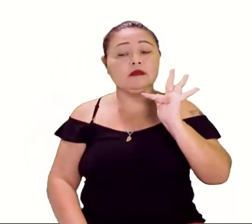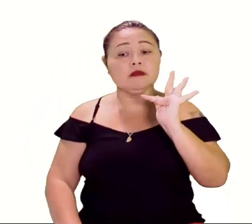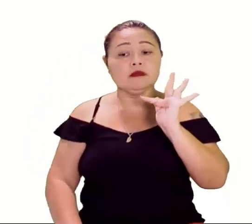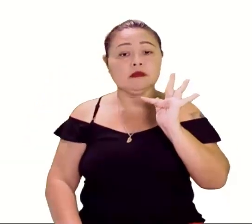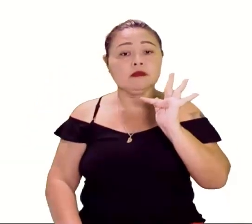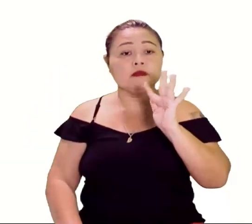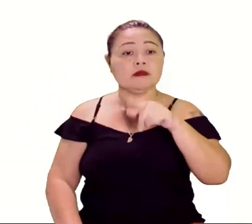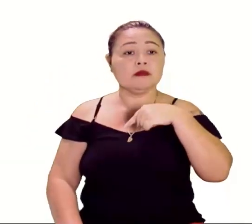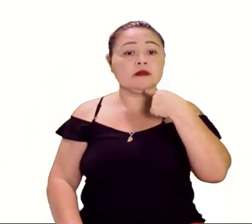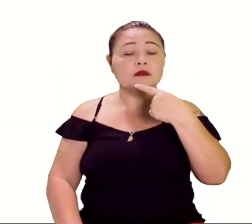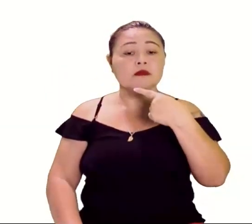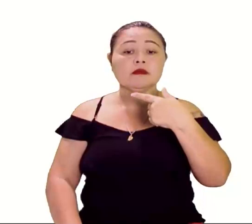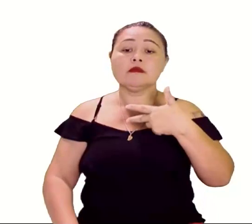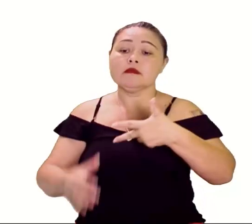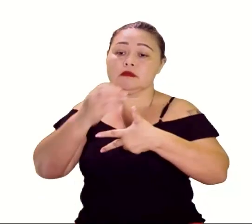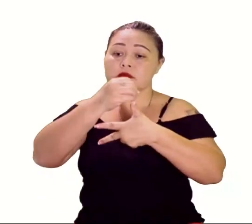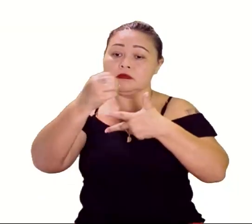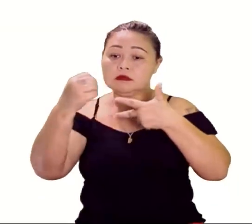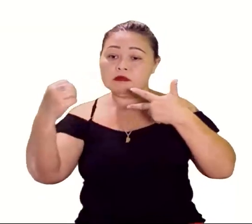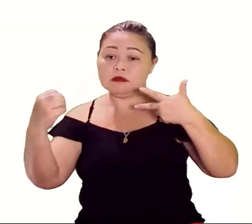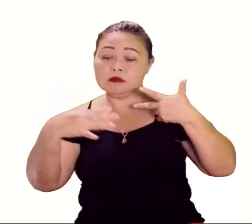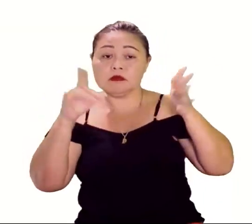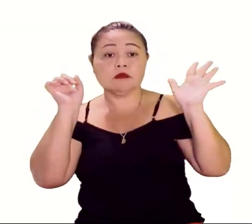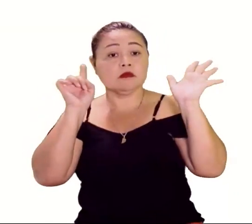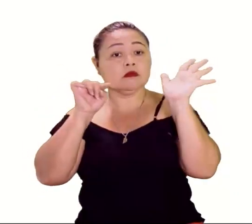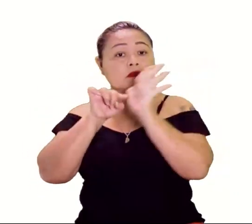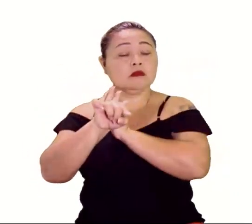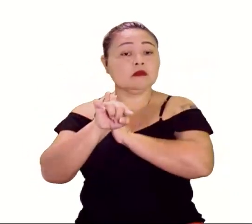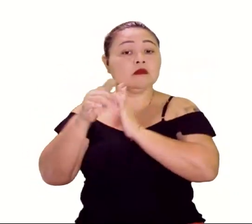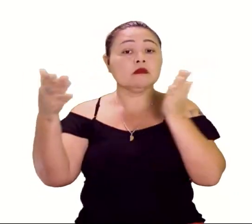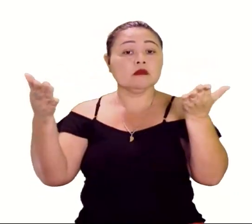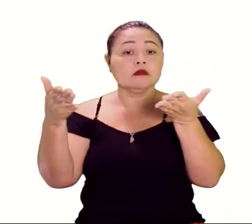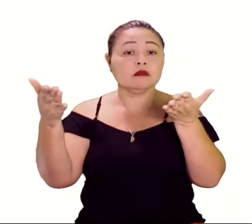Vamos lá, então, agora não se liga no Enem? Vamos lá? Qual é a perguntinha de hoje?